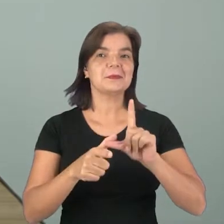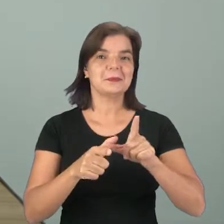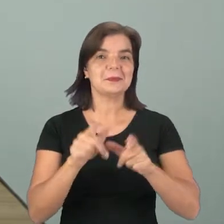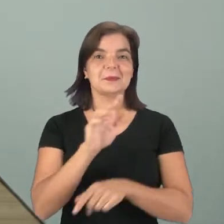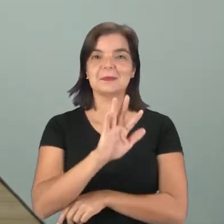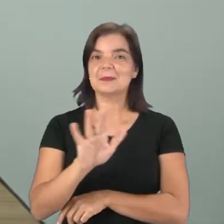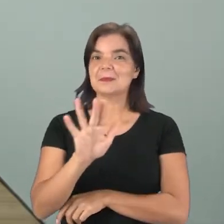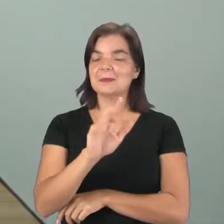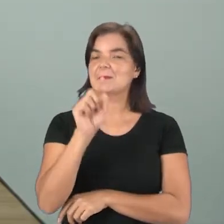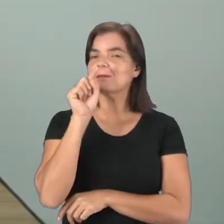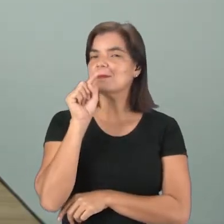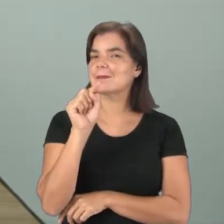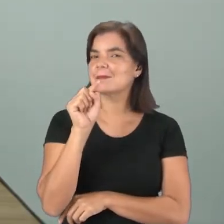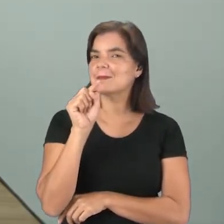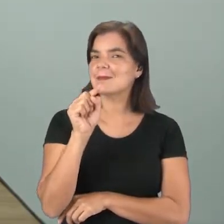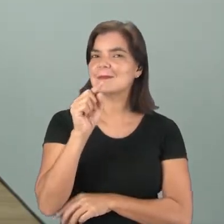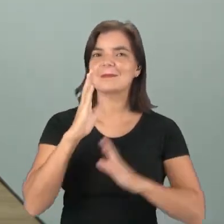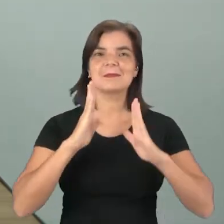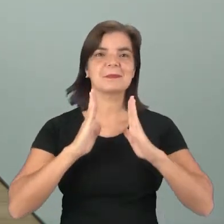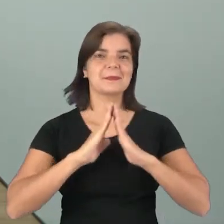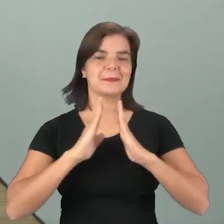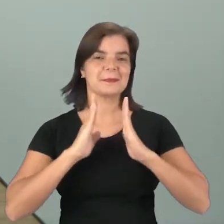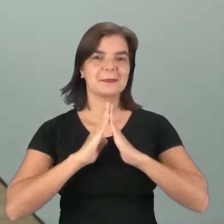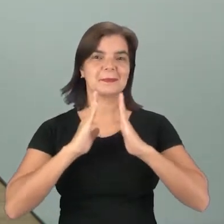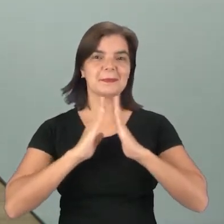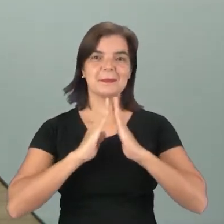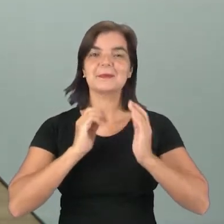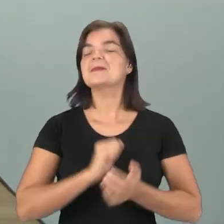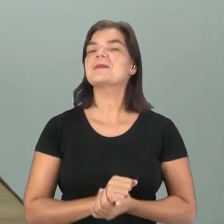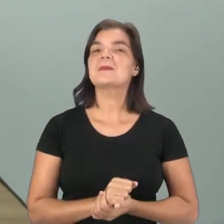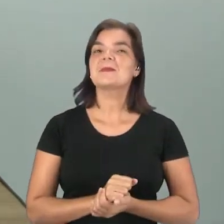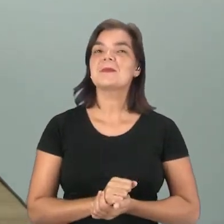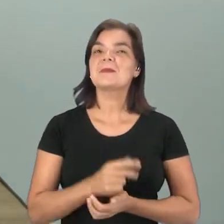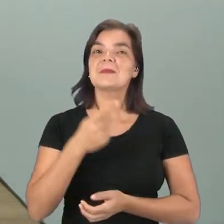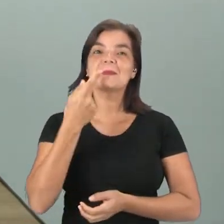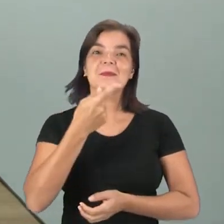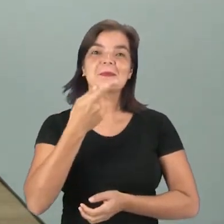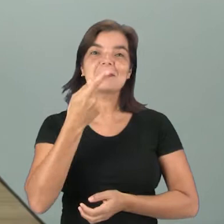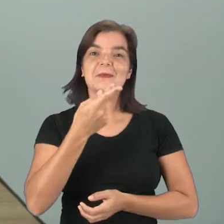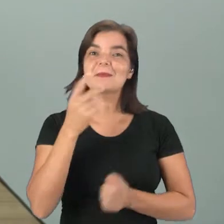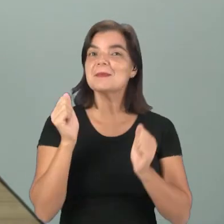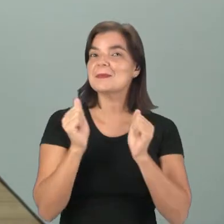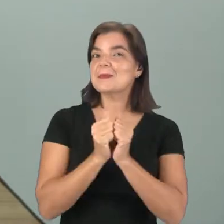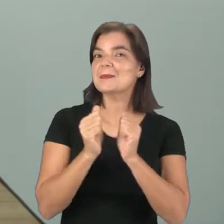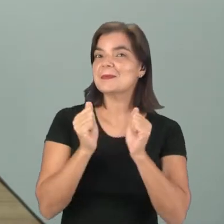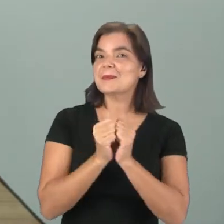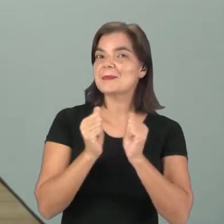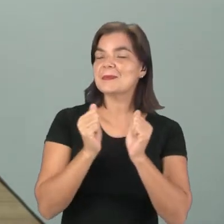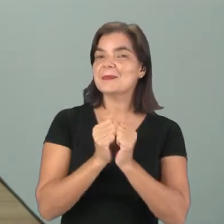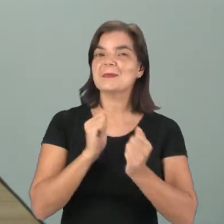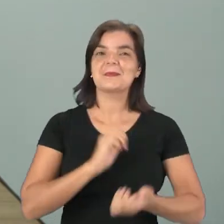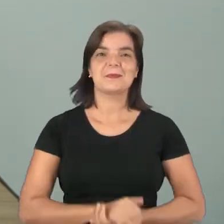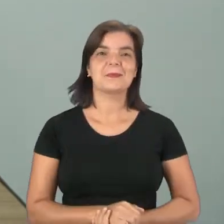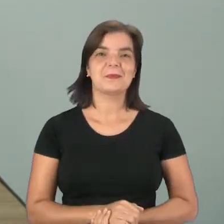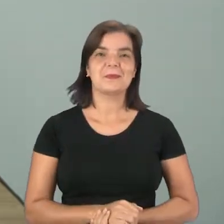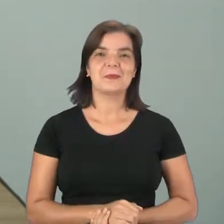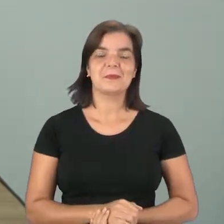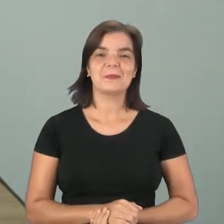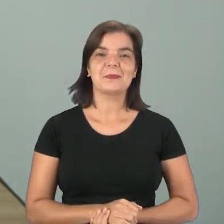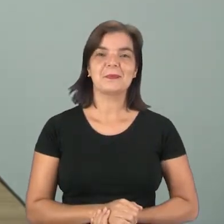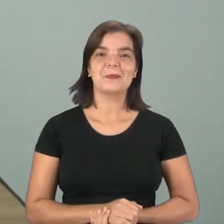do alfabeto e você aí na sua casa vai falar as letrinhas junto